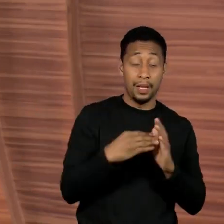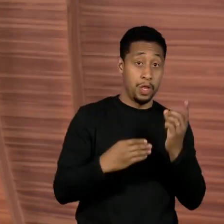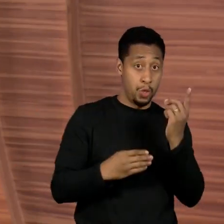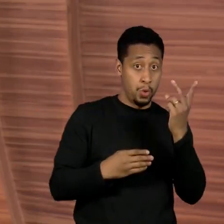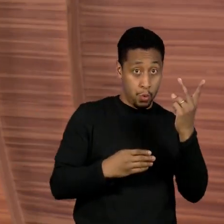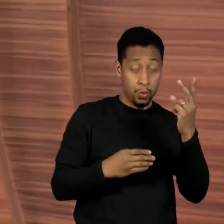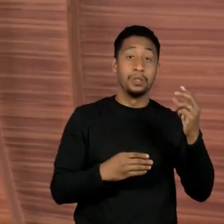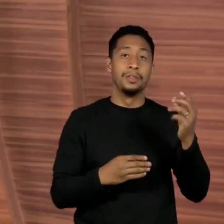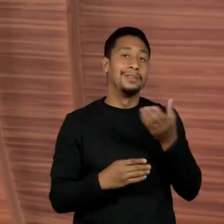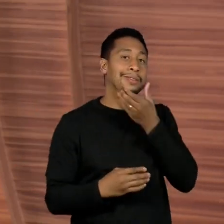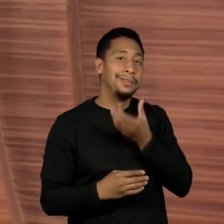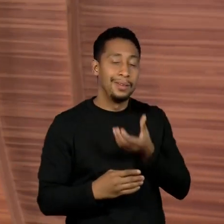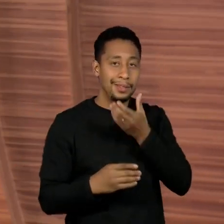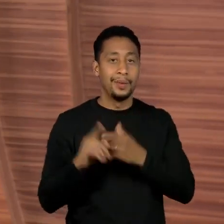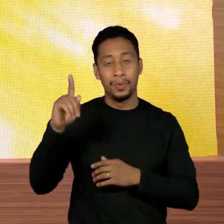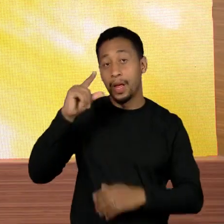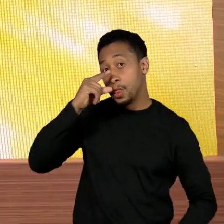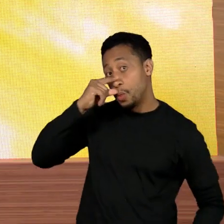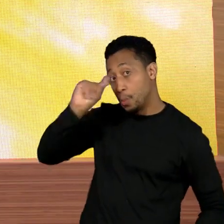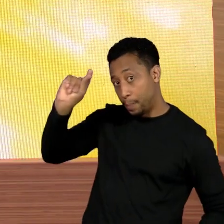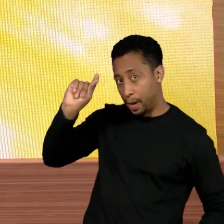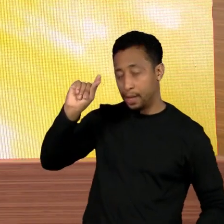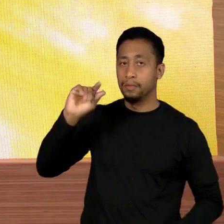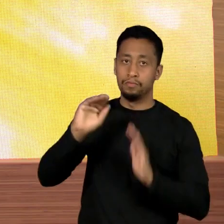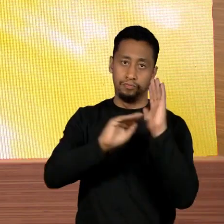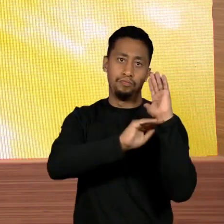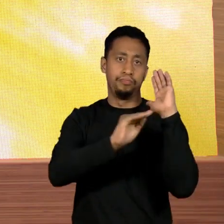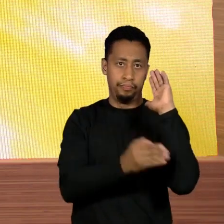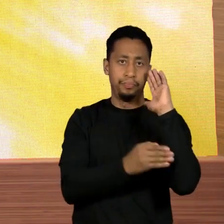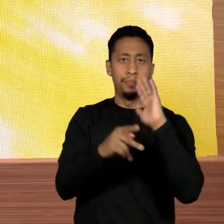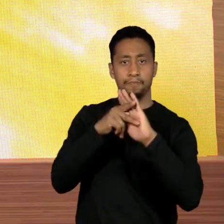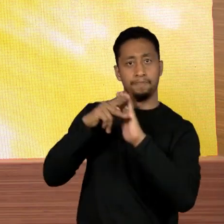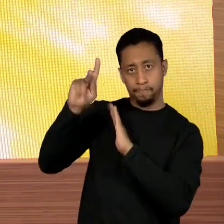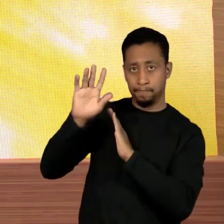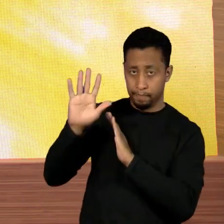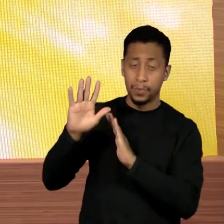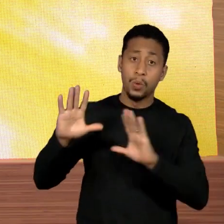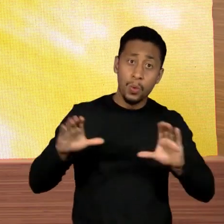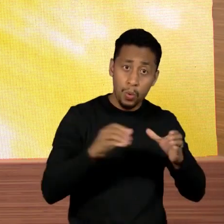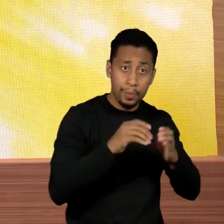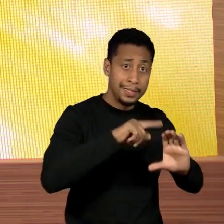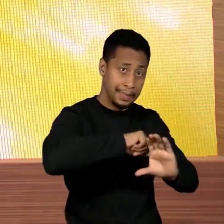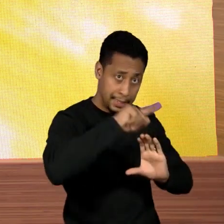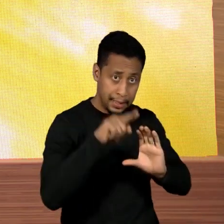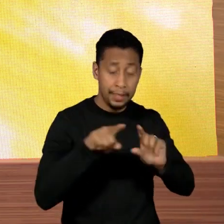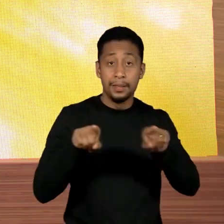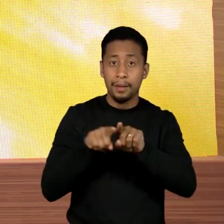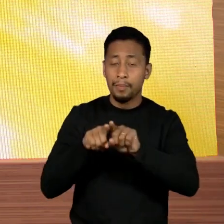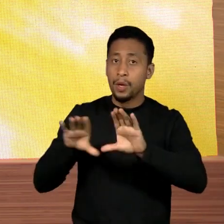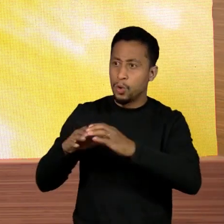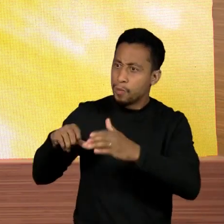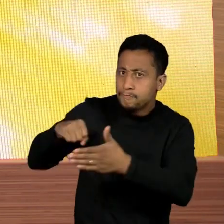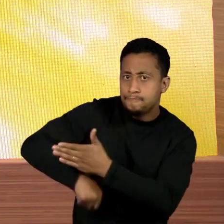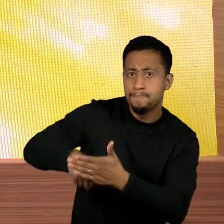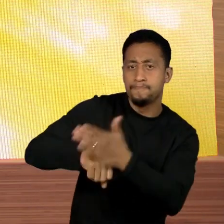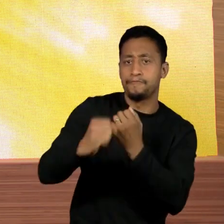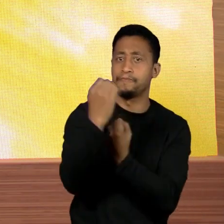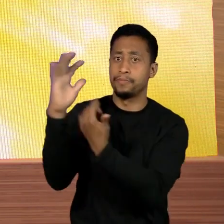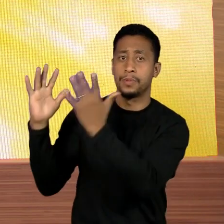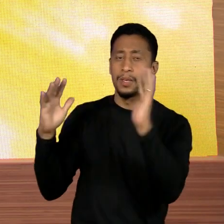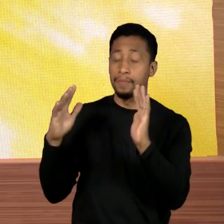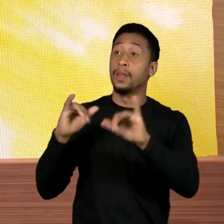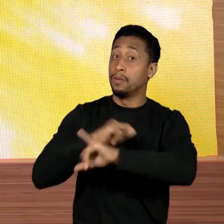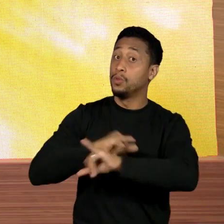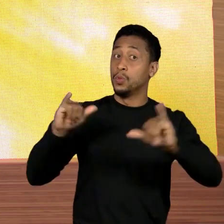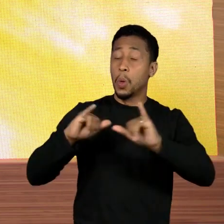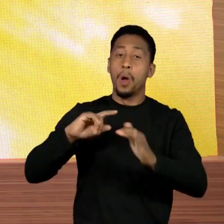Dubai, nos Emirados Árabes Unidos. Cientistas e ambientalistas temem que os governos não assumam compromissos relevantes